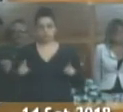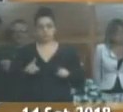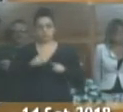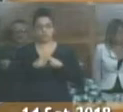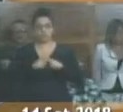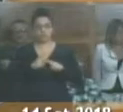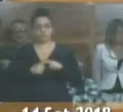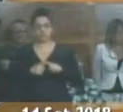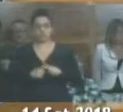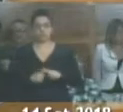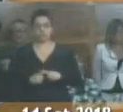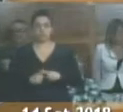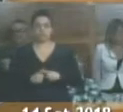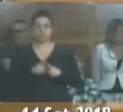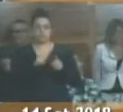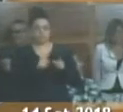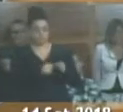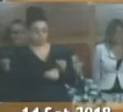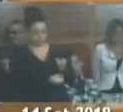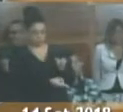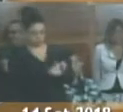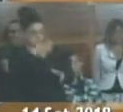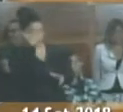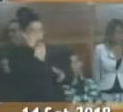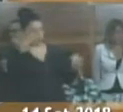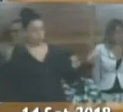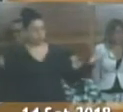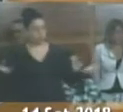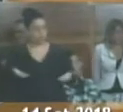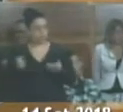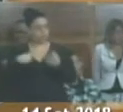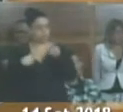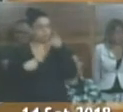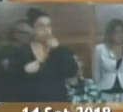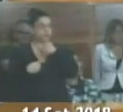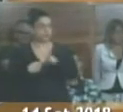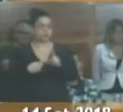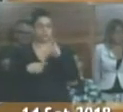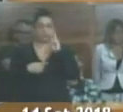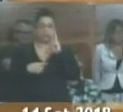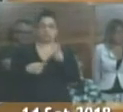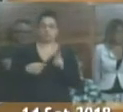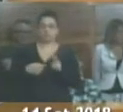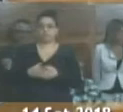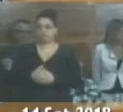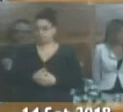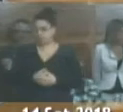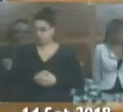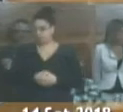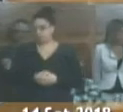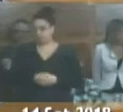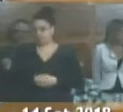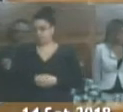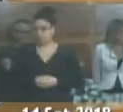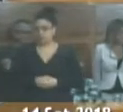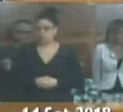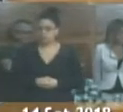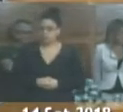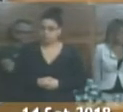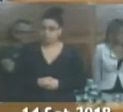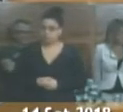O fruto do que é produzido lá no IED Big são as vieiras que geram